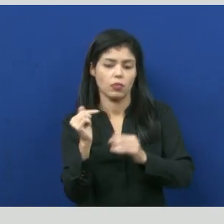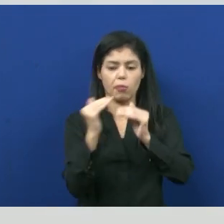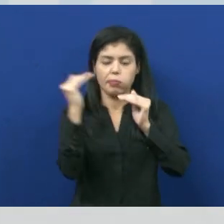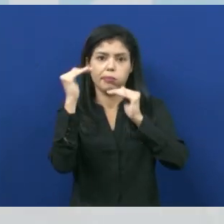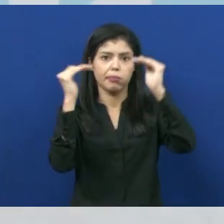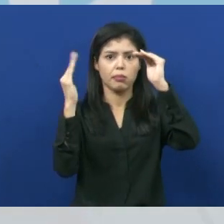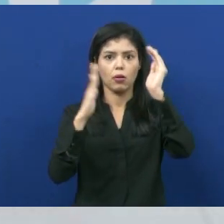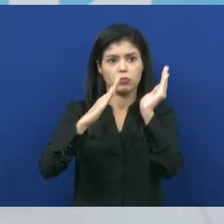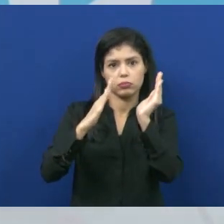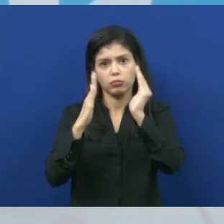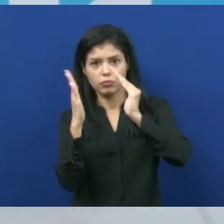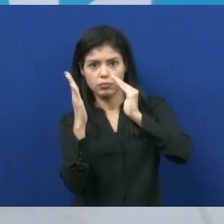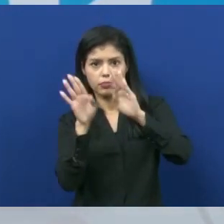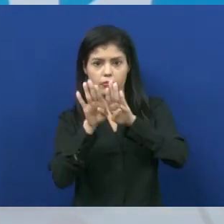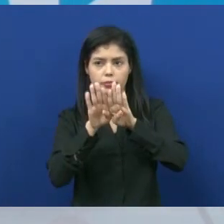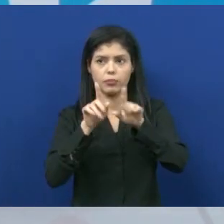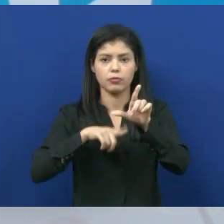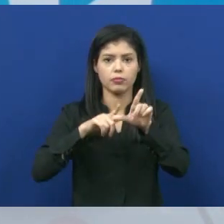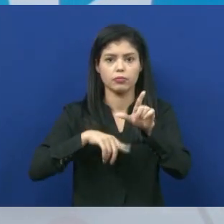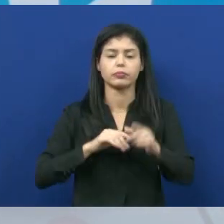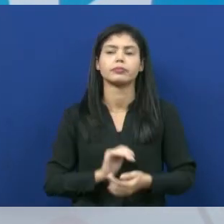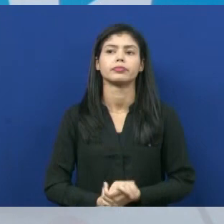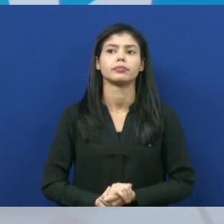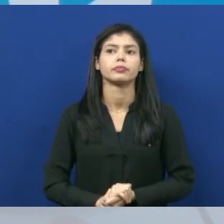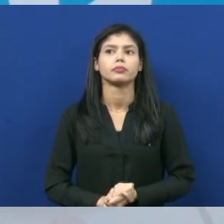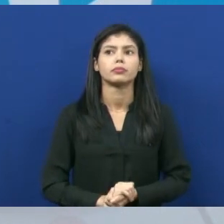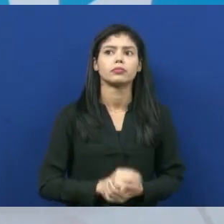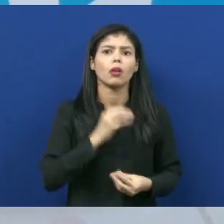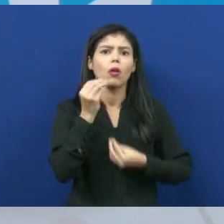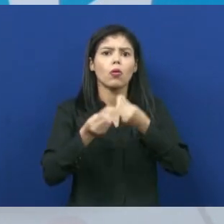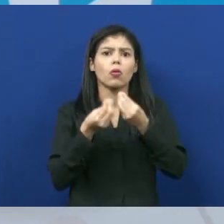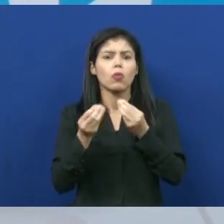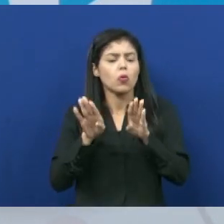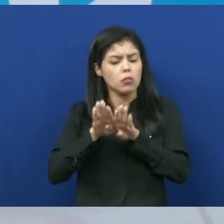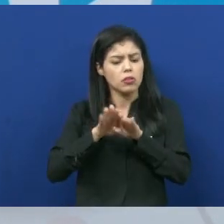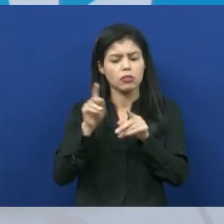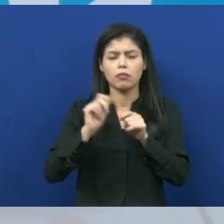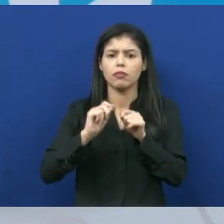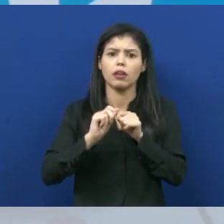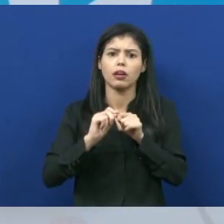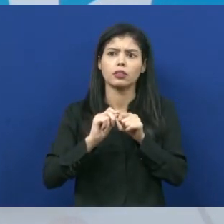E a relação evolutiva entre os seres. Como nós representamos